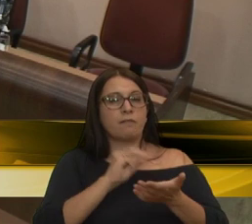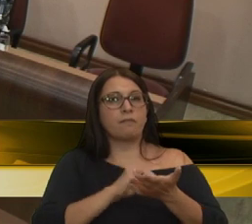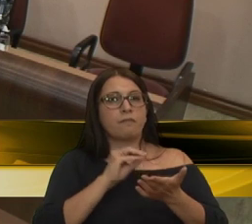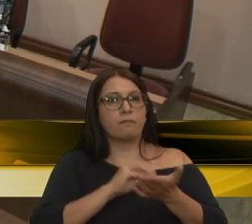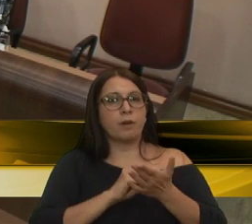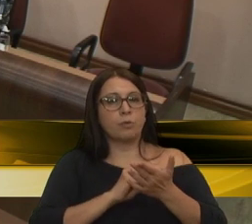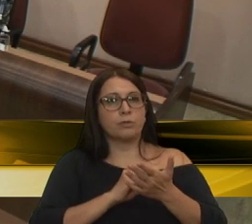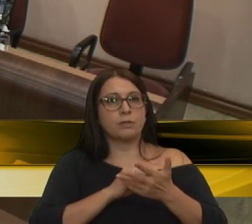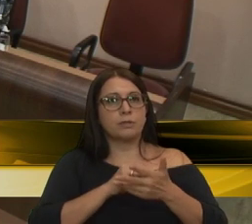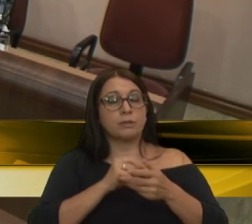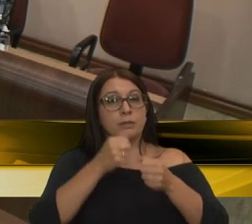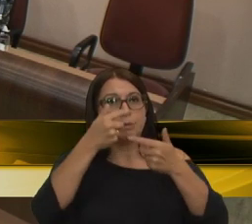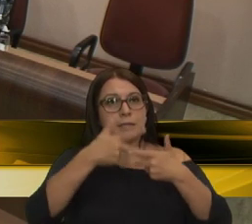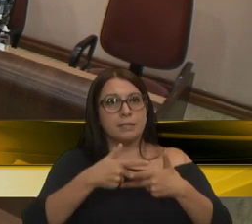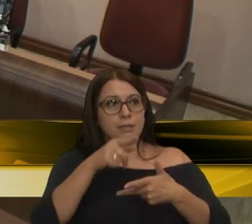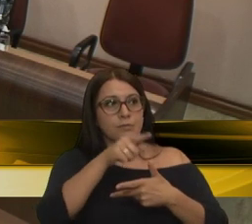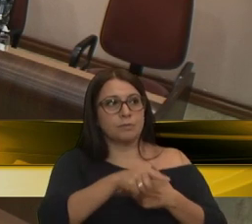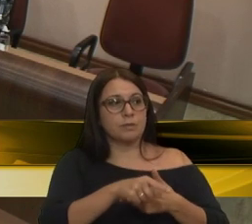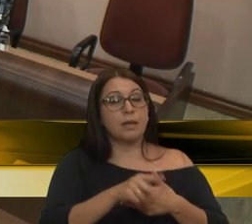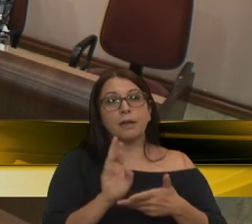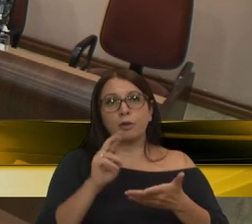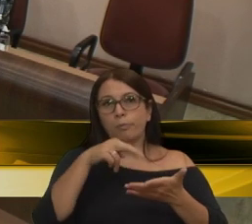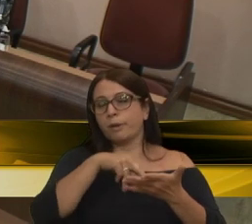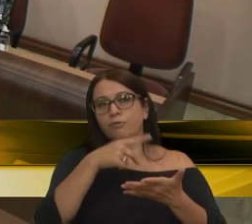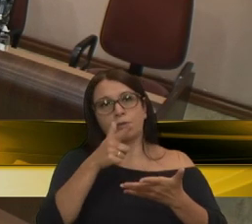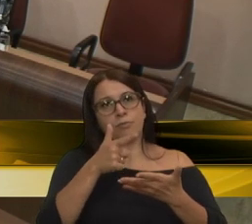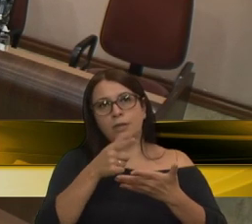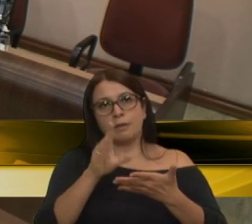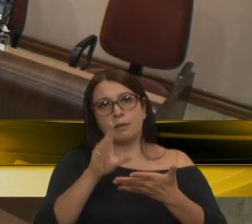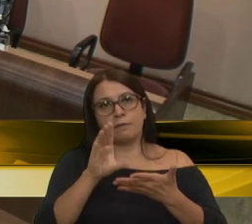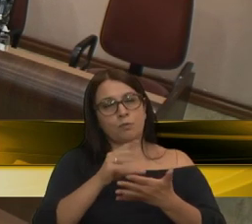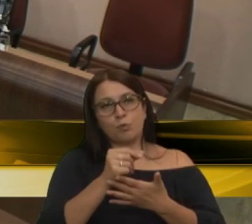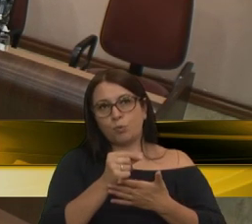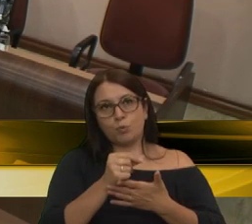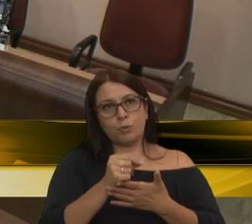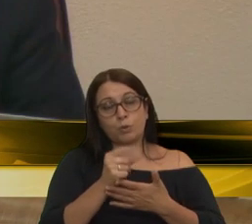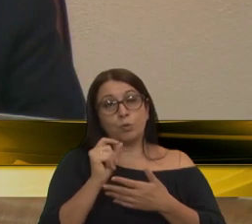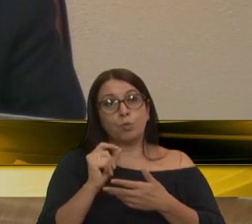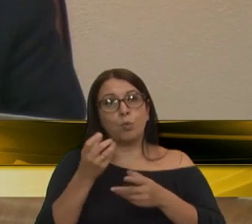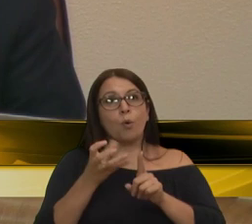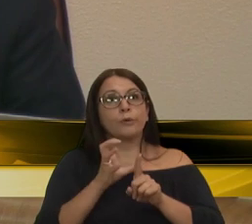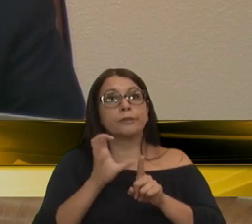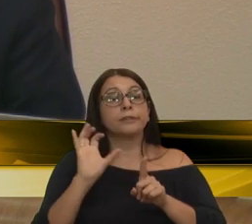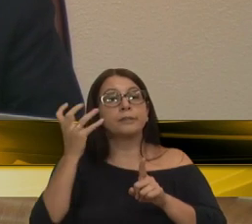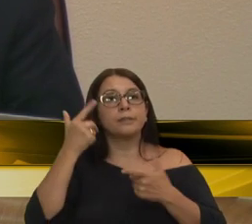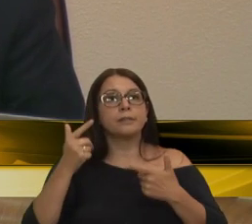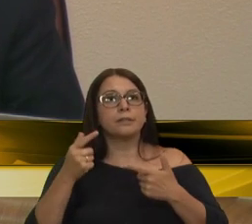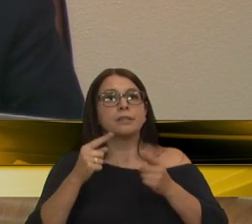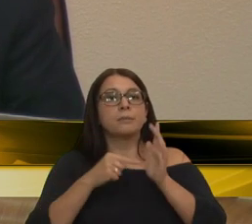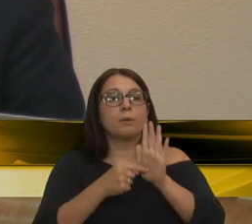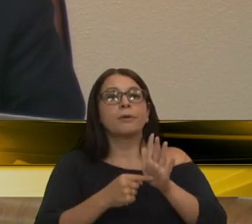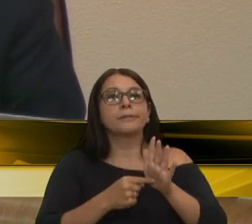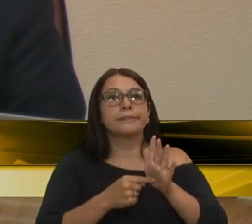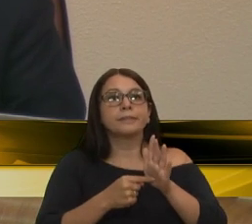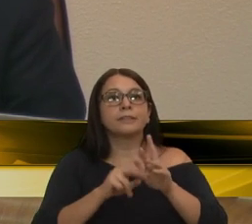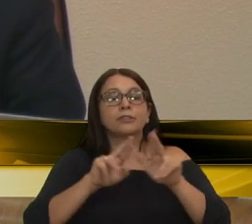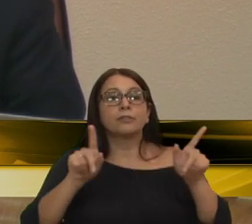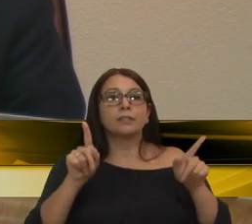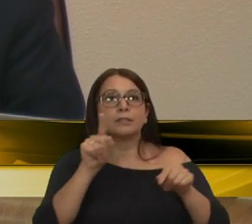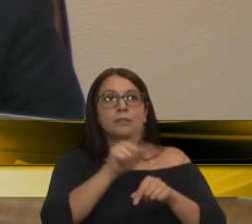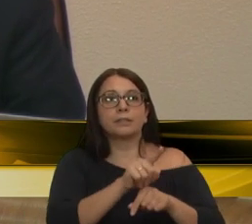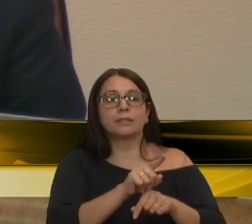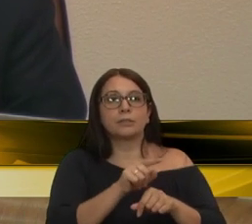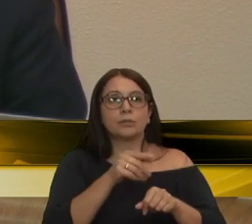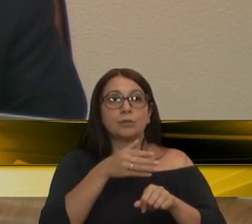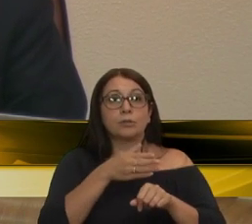dos requisitos supra. Realmente não houve recurso contra a decisão que determinou o ingresso do